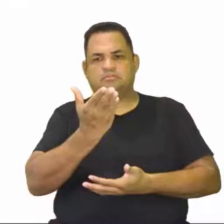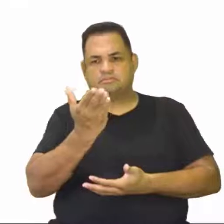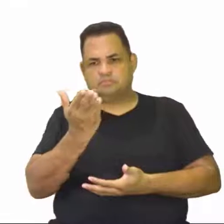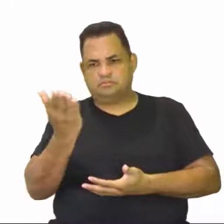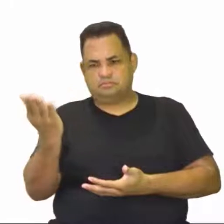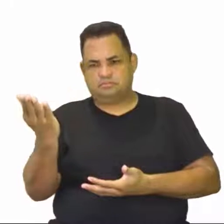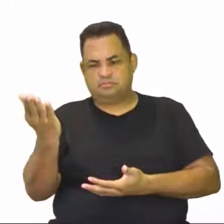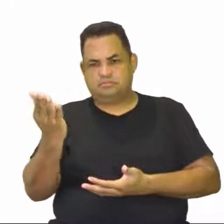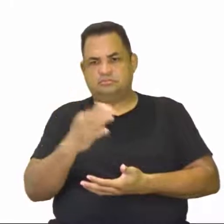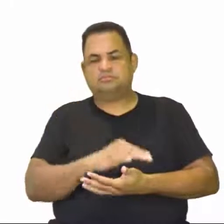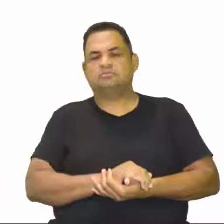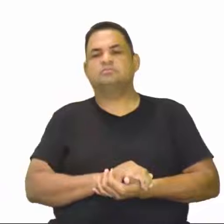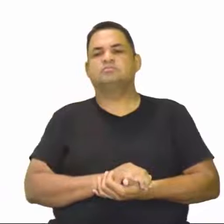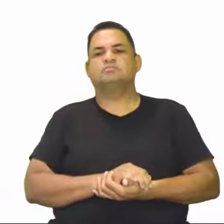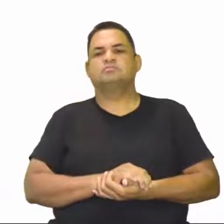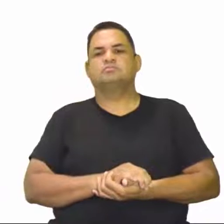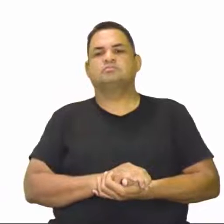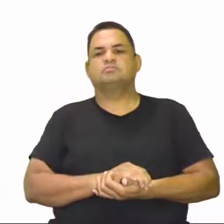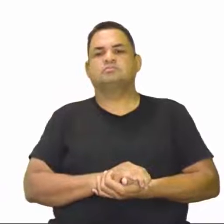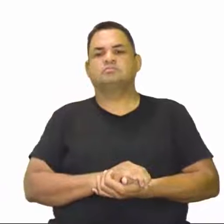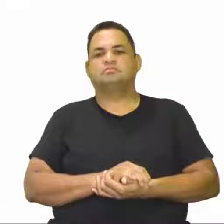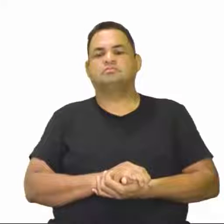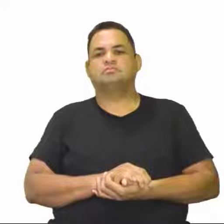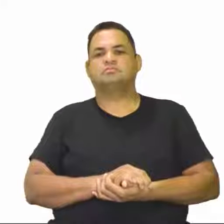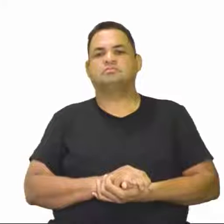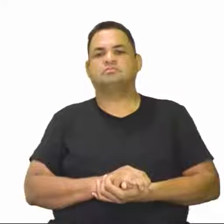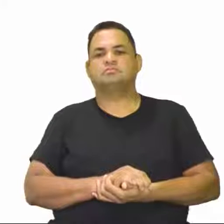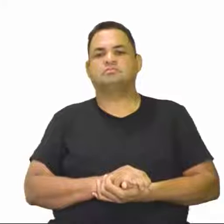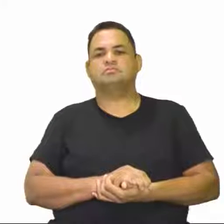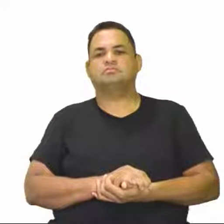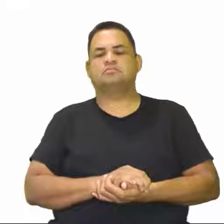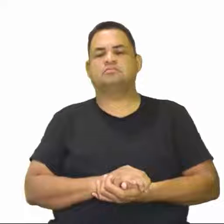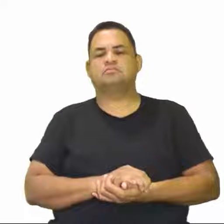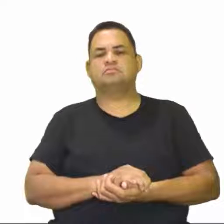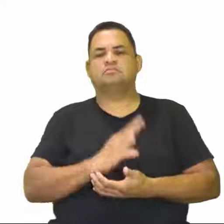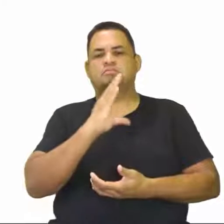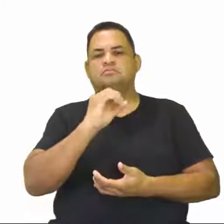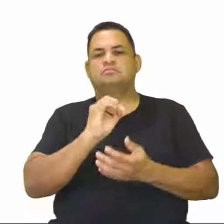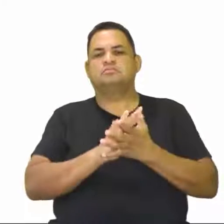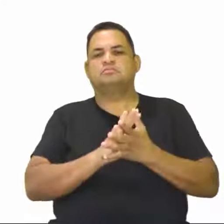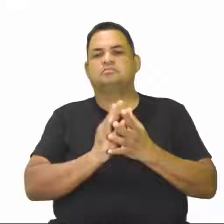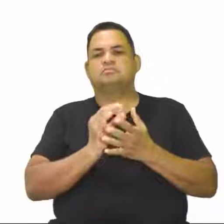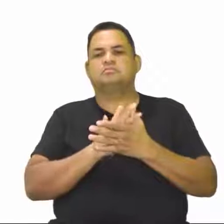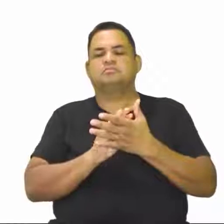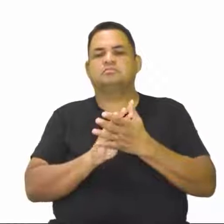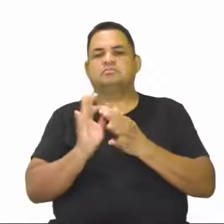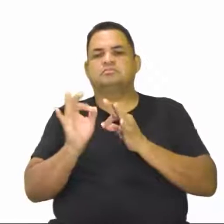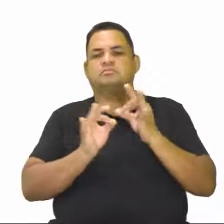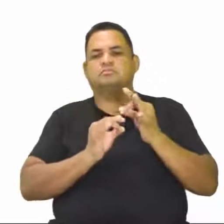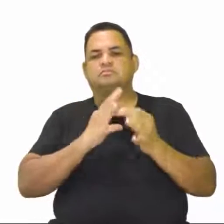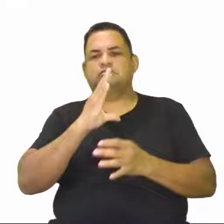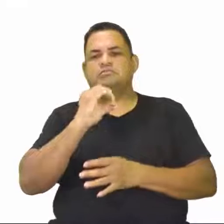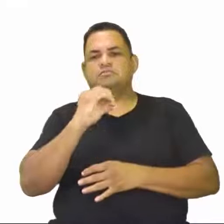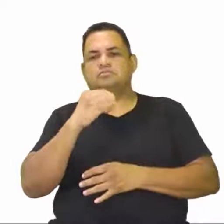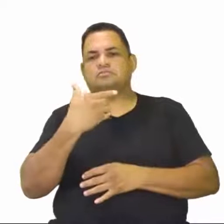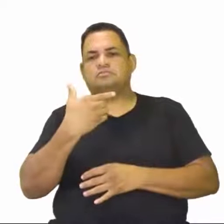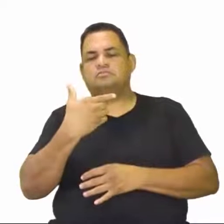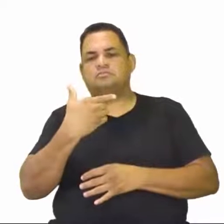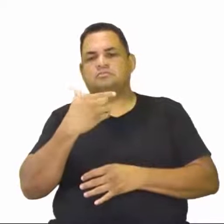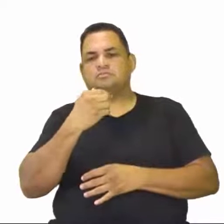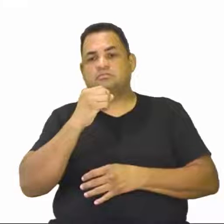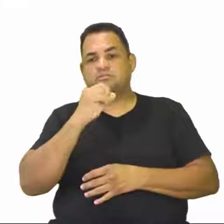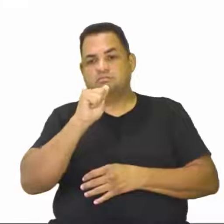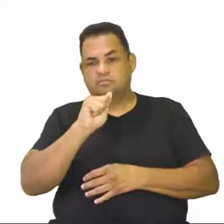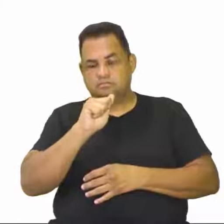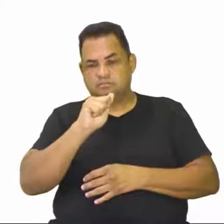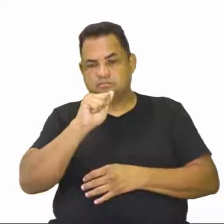ó. Cálcio como reagente formando o óxido de cálcio como produto. Observe